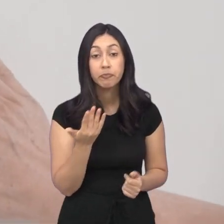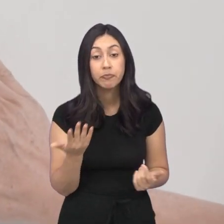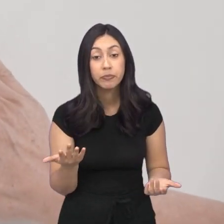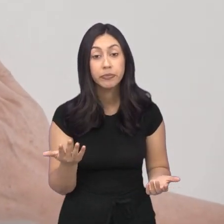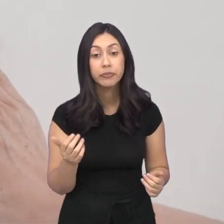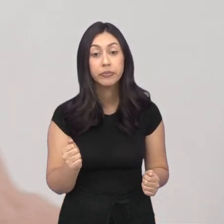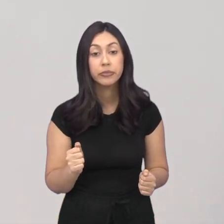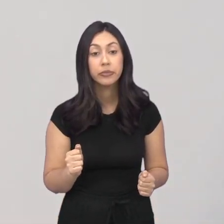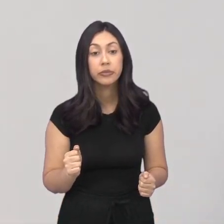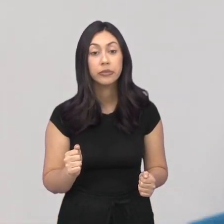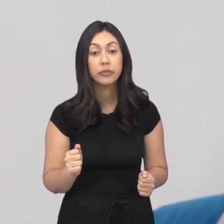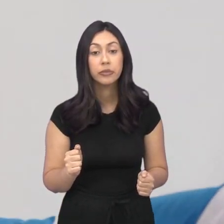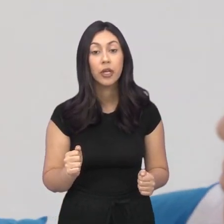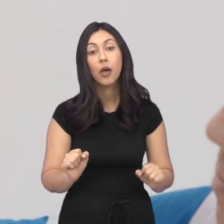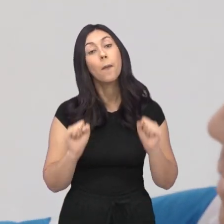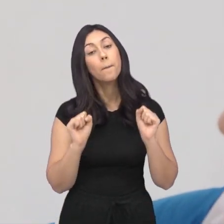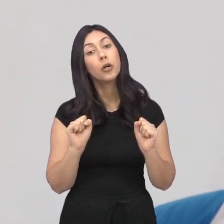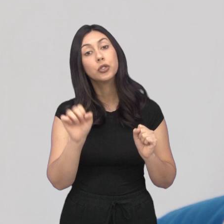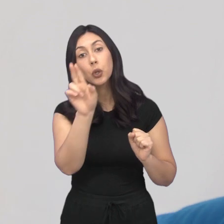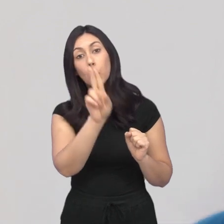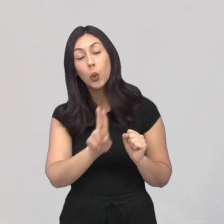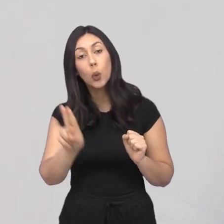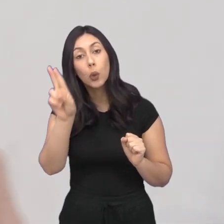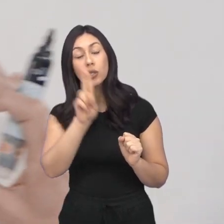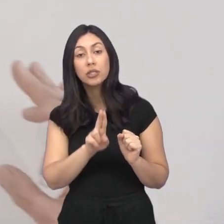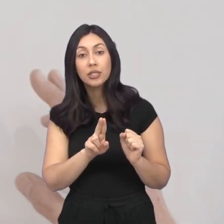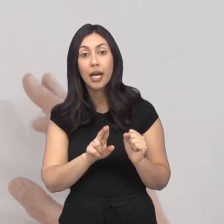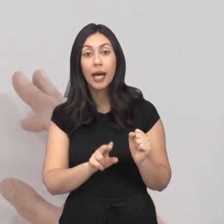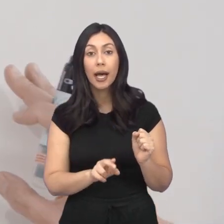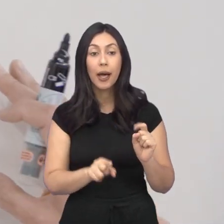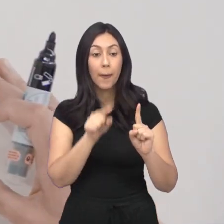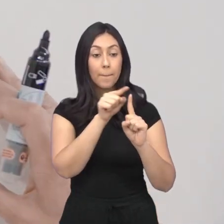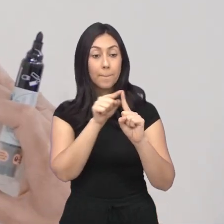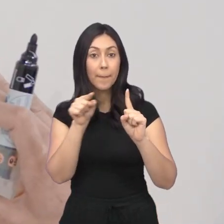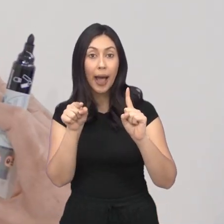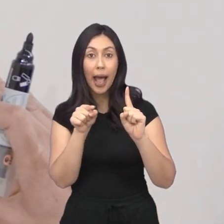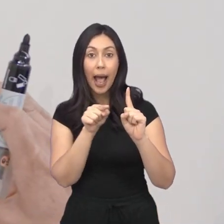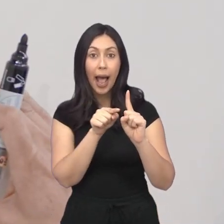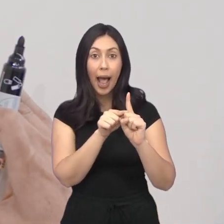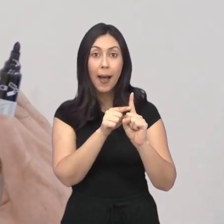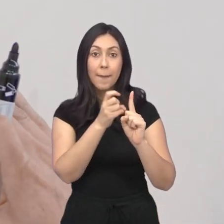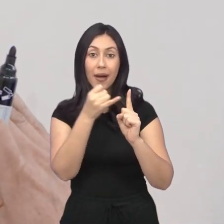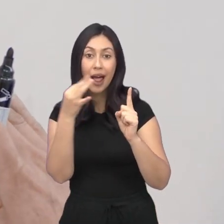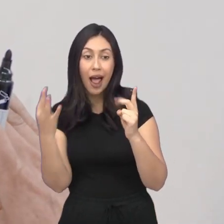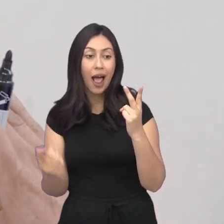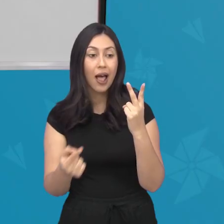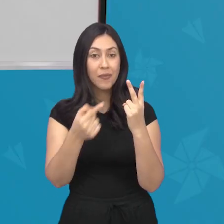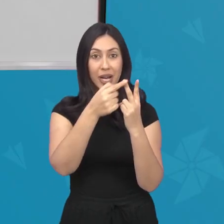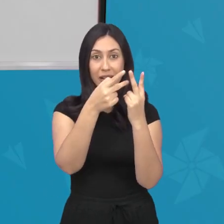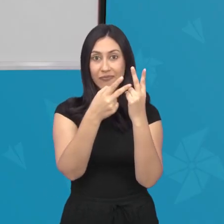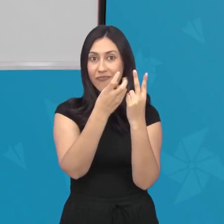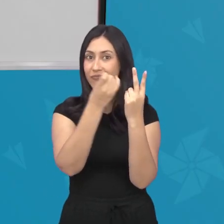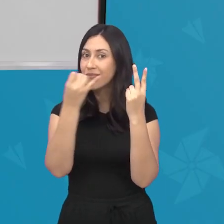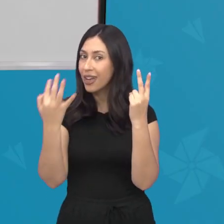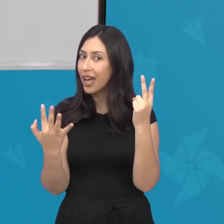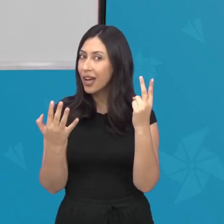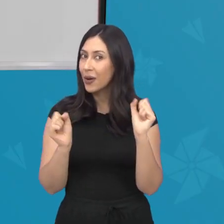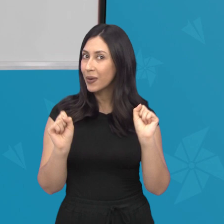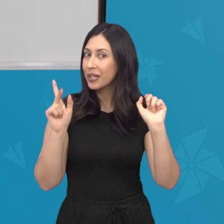pode resolver por Bhaskara. Vamos resolver por Bhaskara.